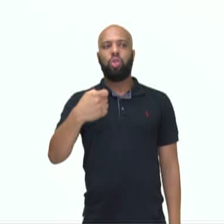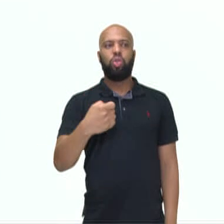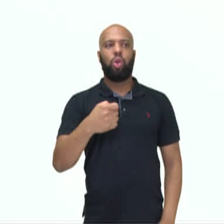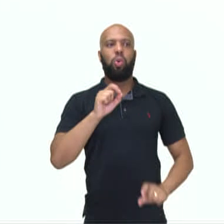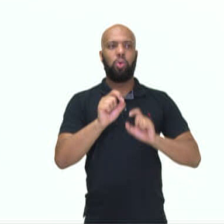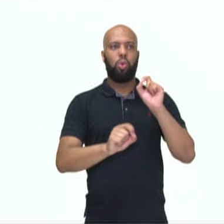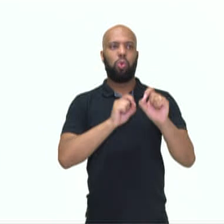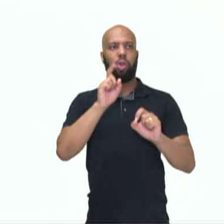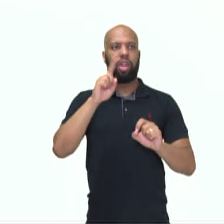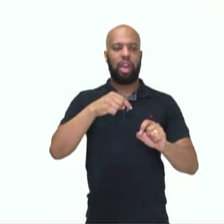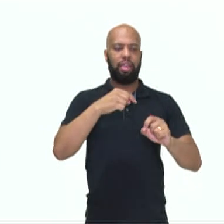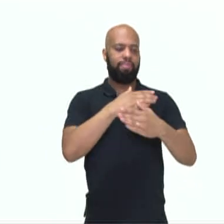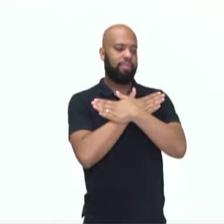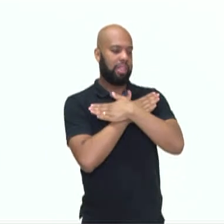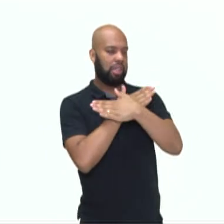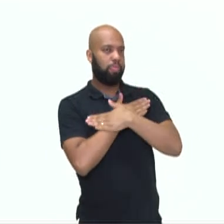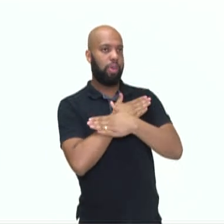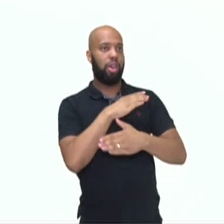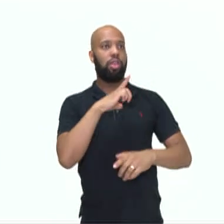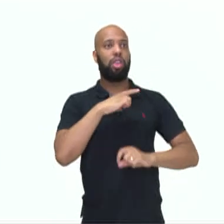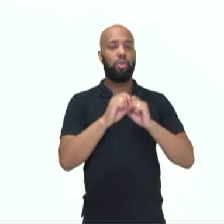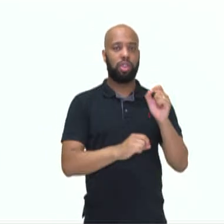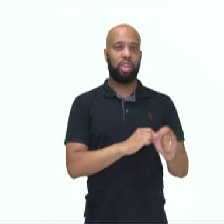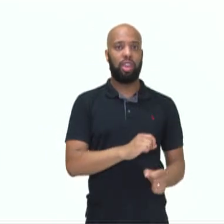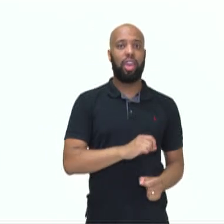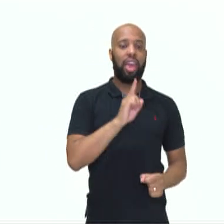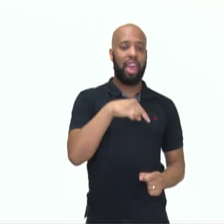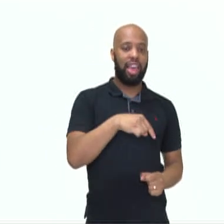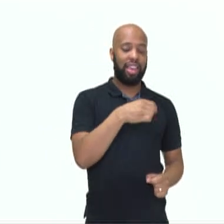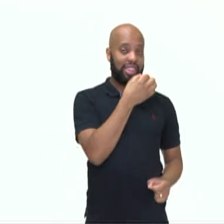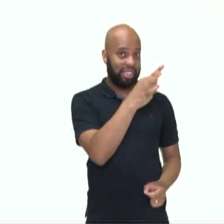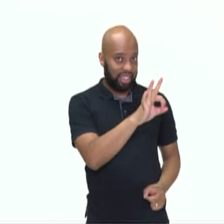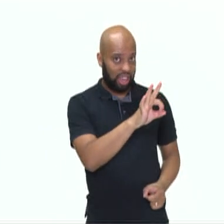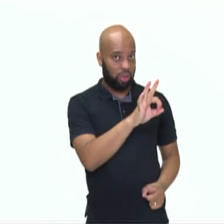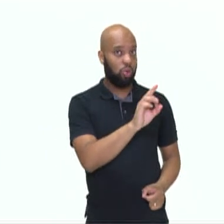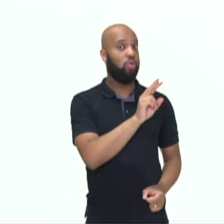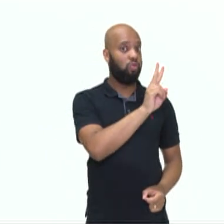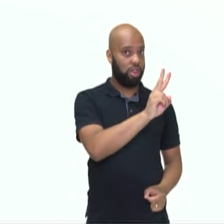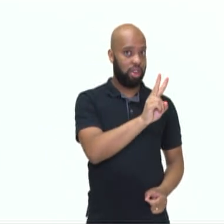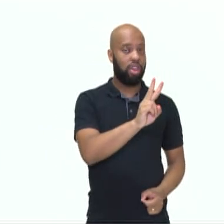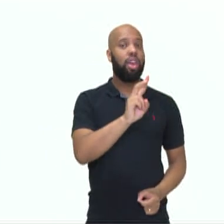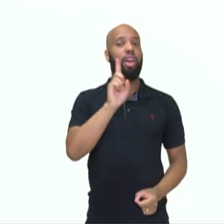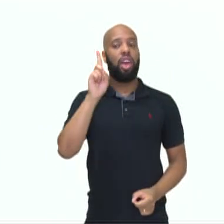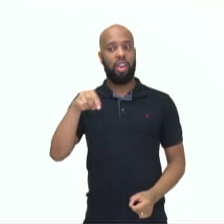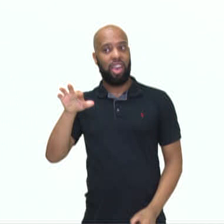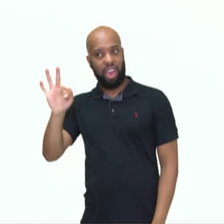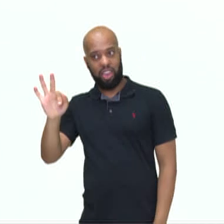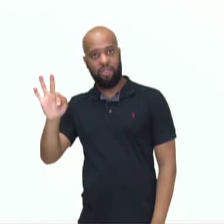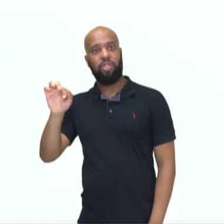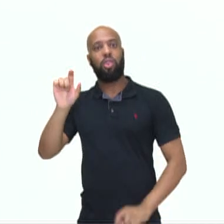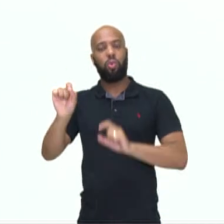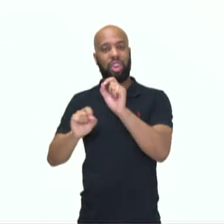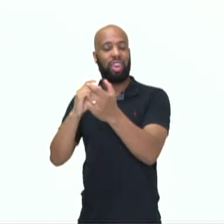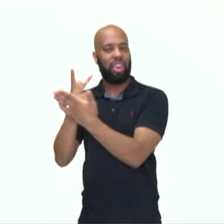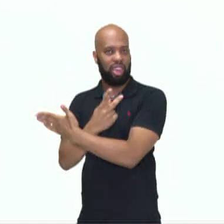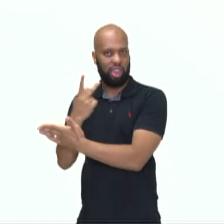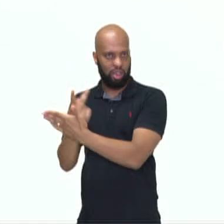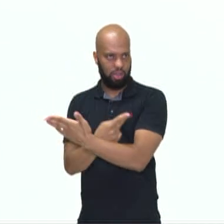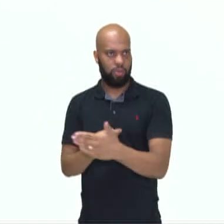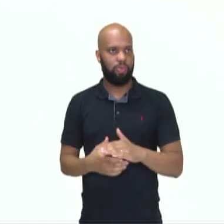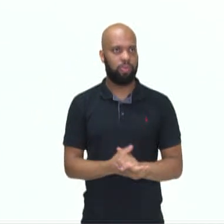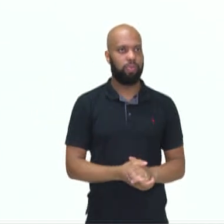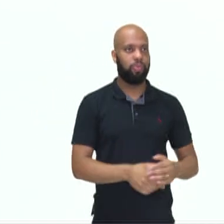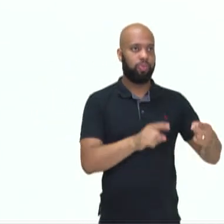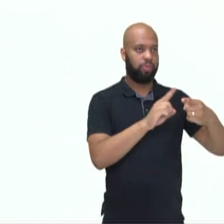do desemprego, classifique V para verdadeiro e F para falso, tá? A. Desemprego